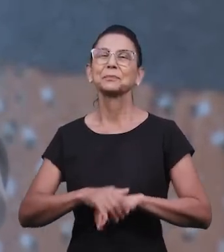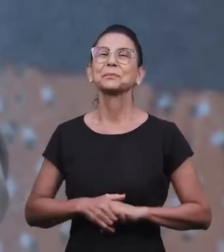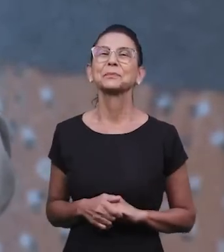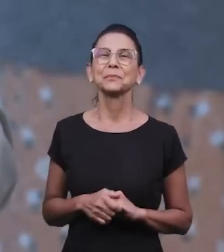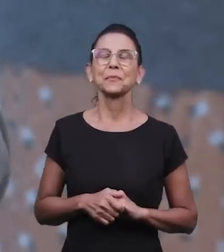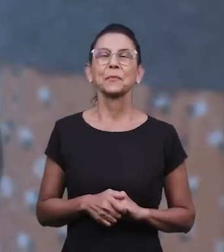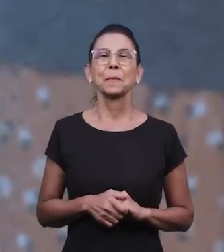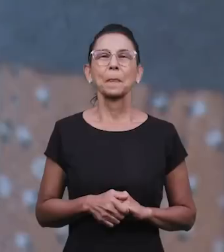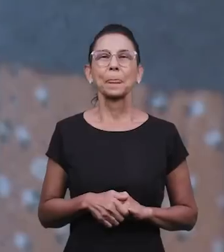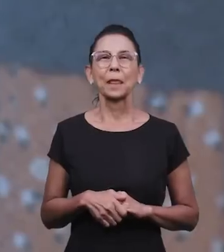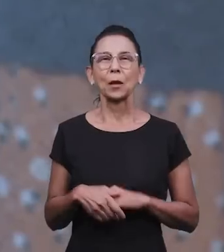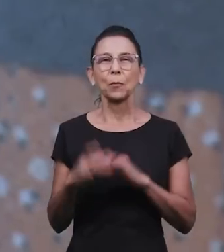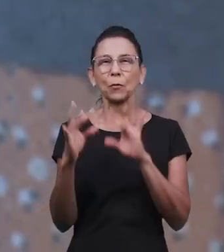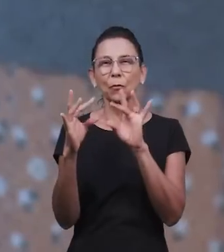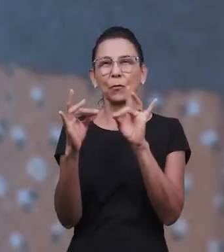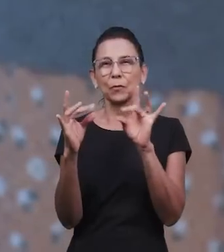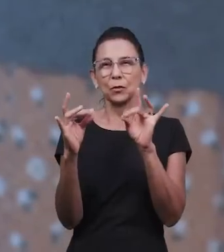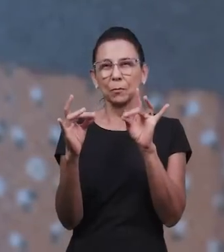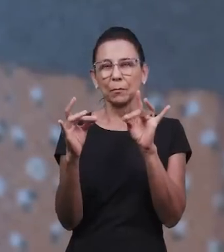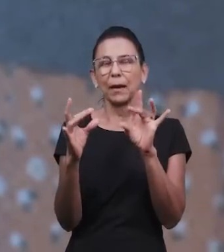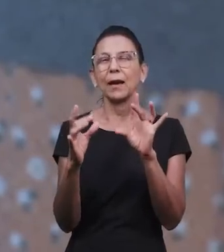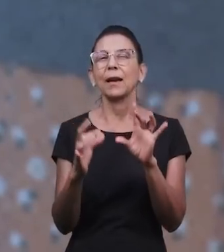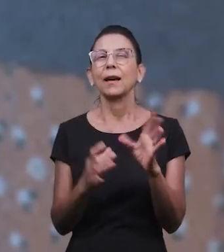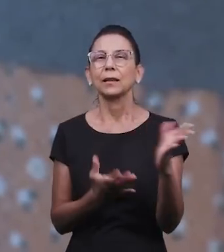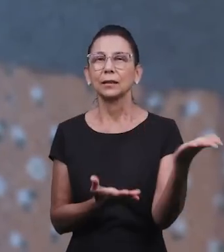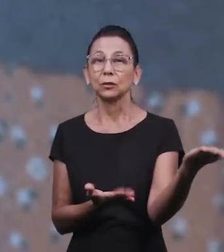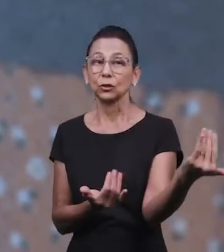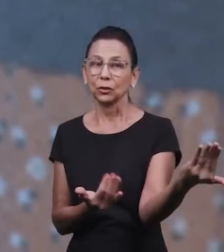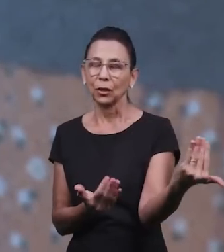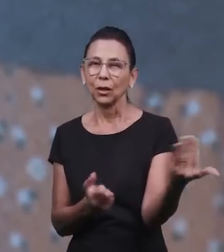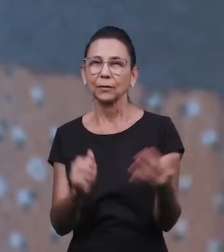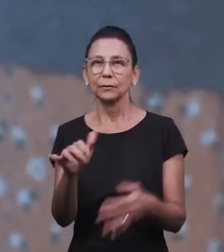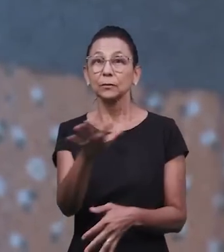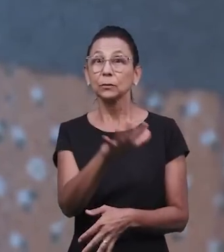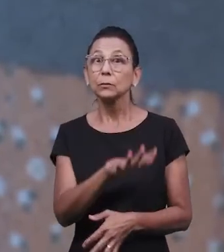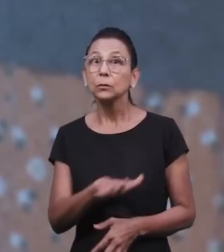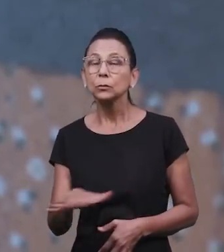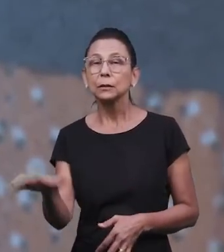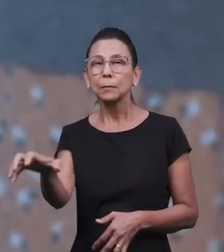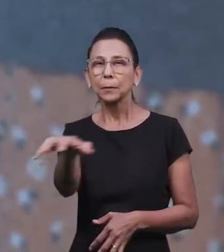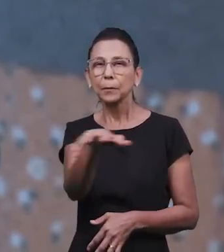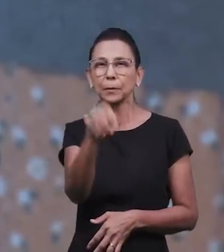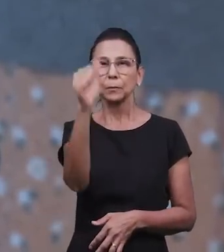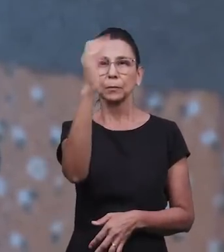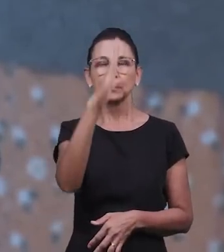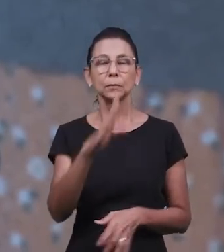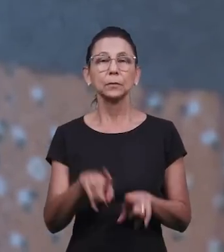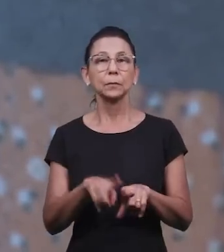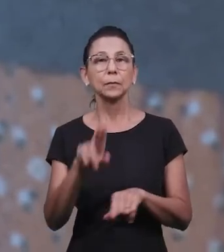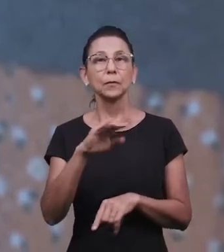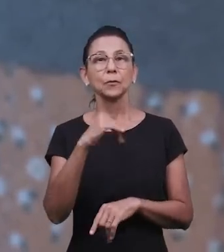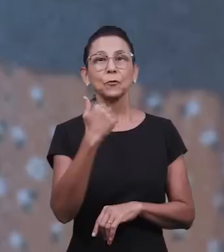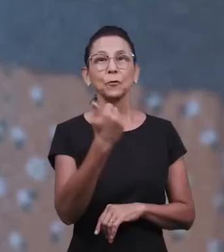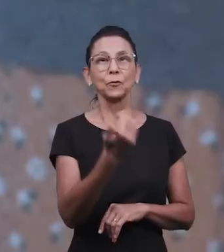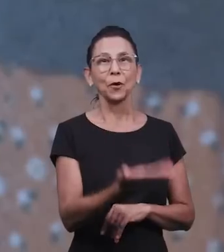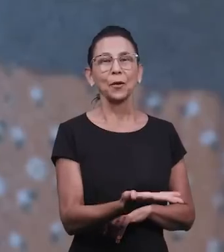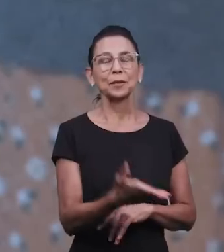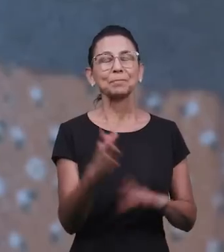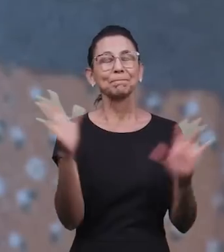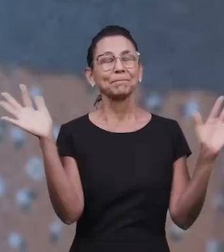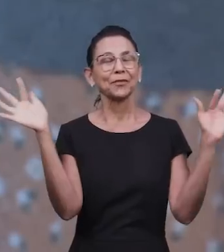um feedback, o retorno dos nossos irmãos jovens de diversos lugares do Brasil e até do exterior e que estão muito felizes com